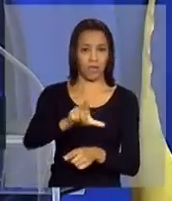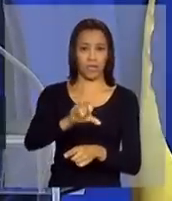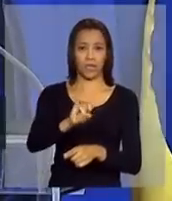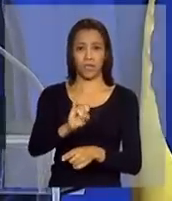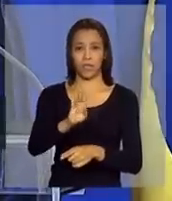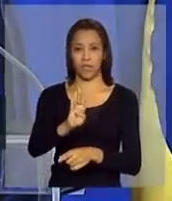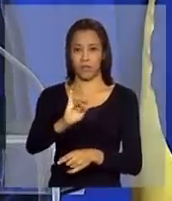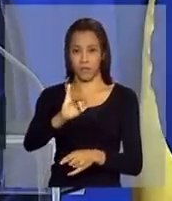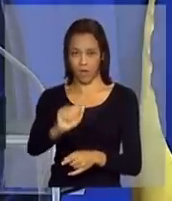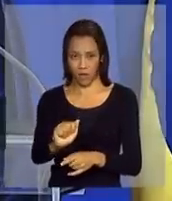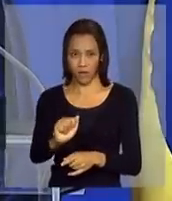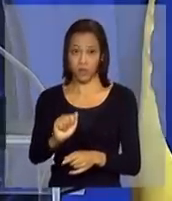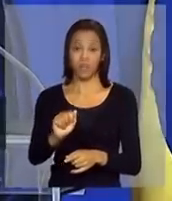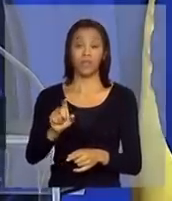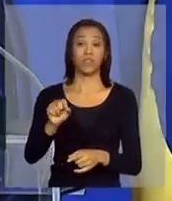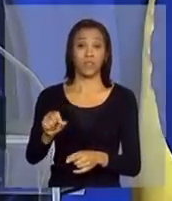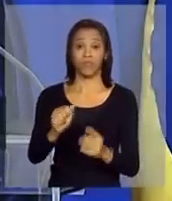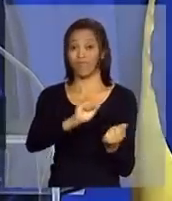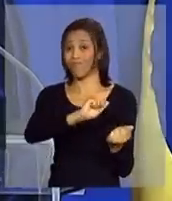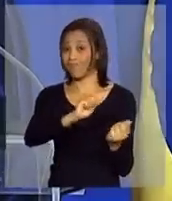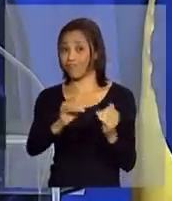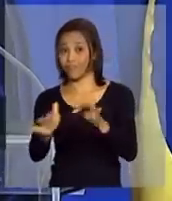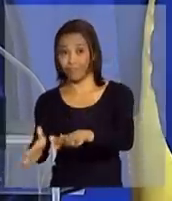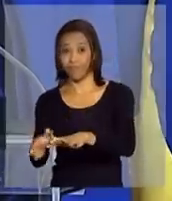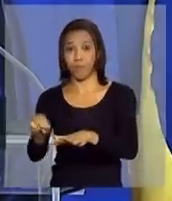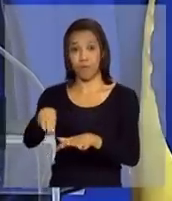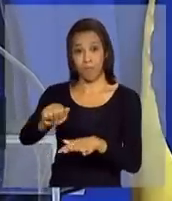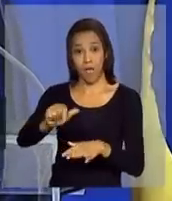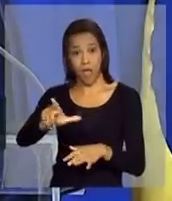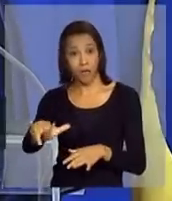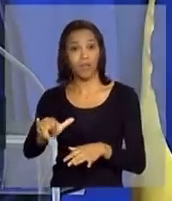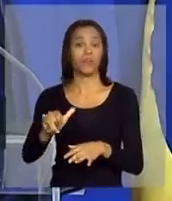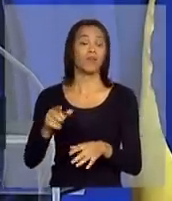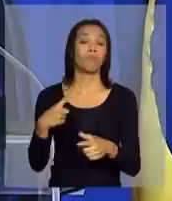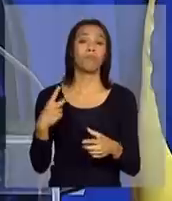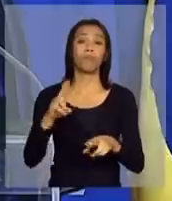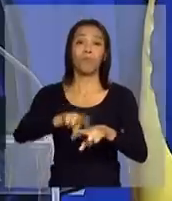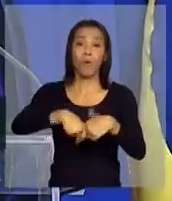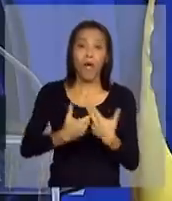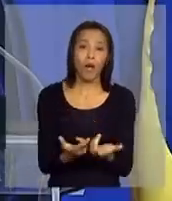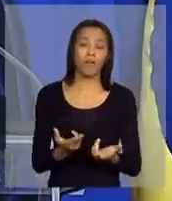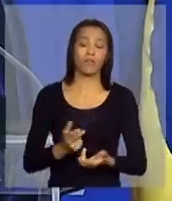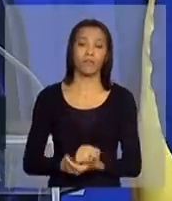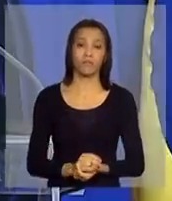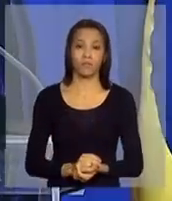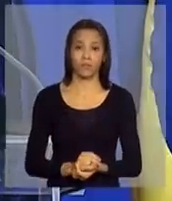que desbordou para o Mali devido ao acesso a